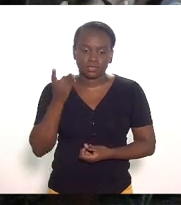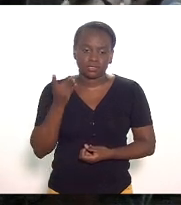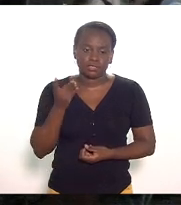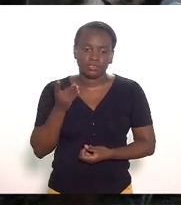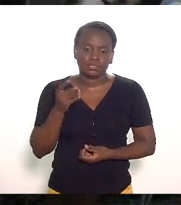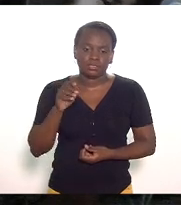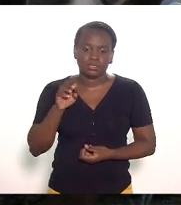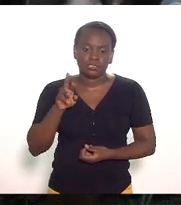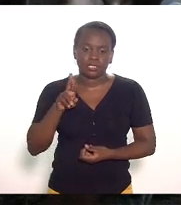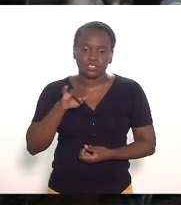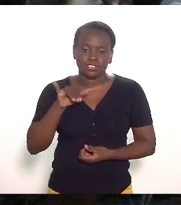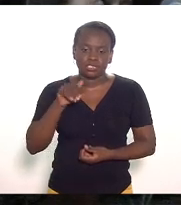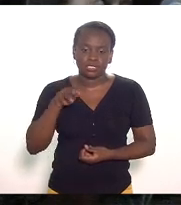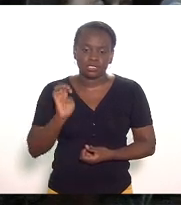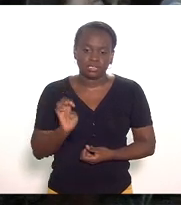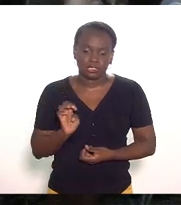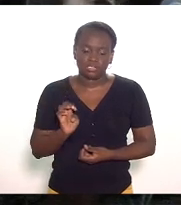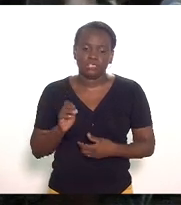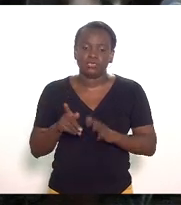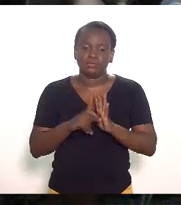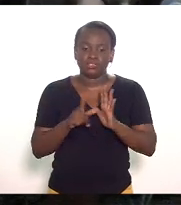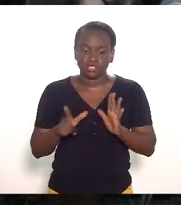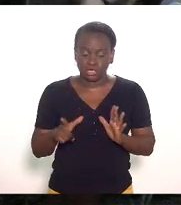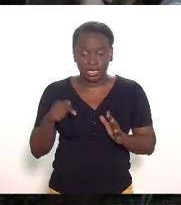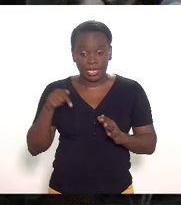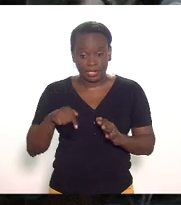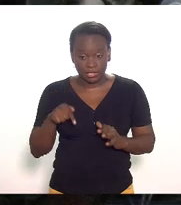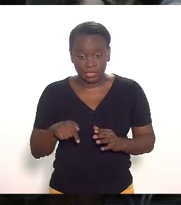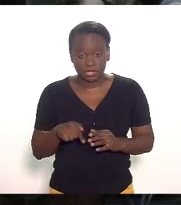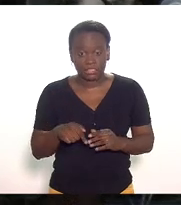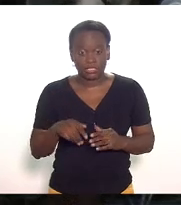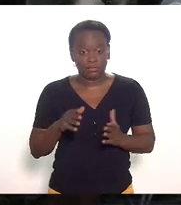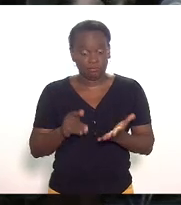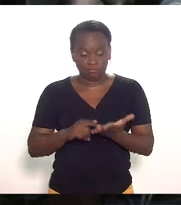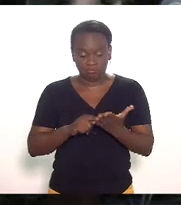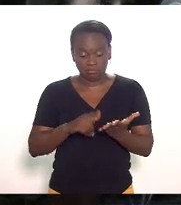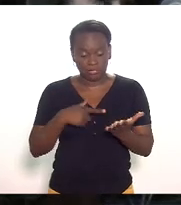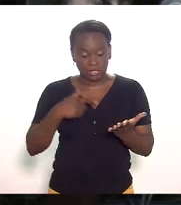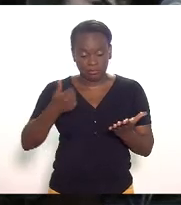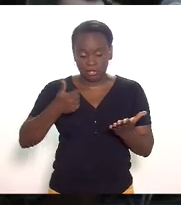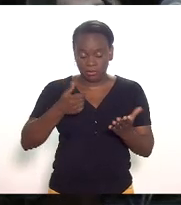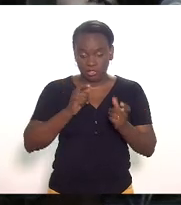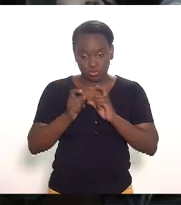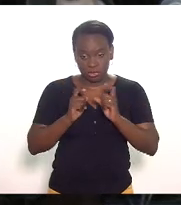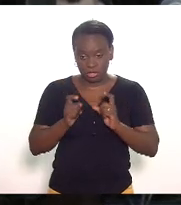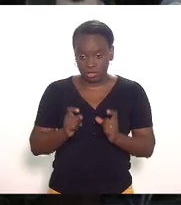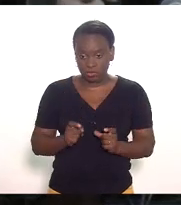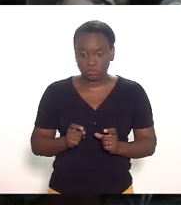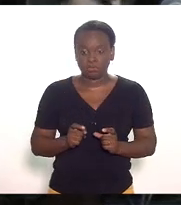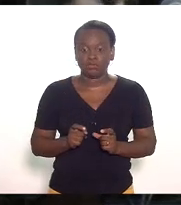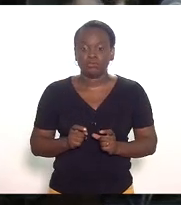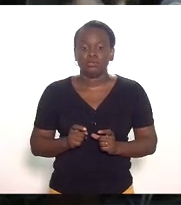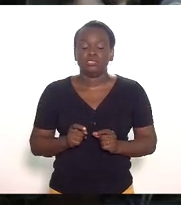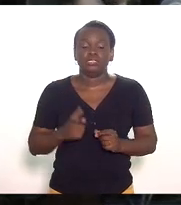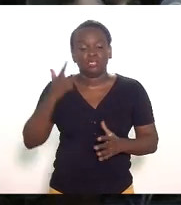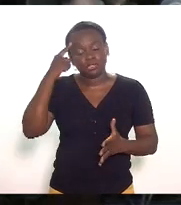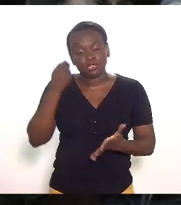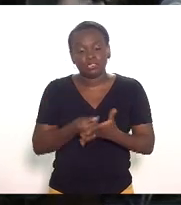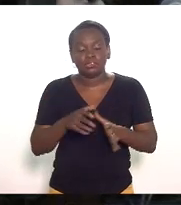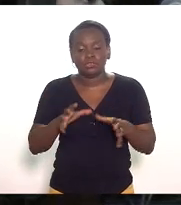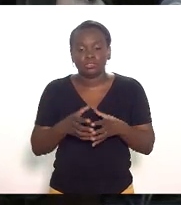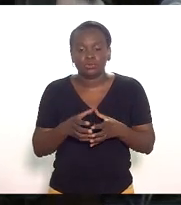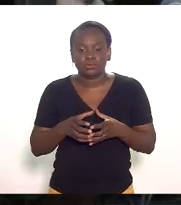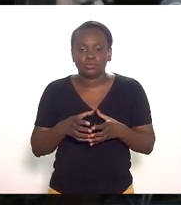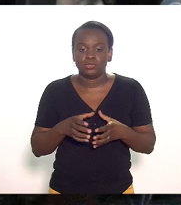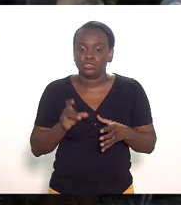Deputada enfermeira, o projeto, pelo menos aqui, na minha pauta, está em primeira discussão. O parecer da comissão